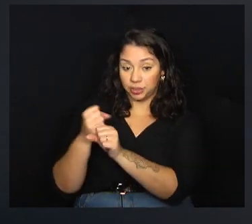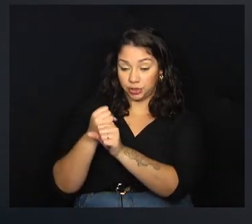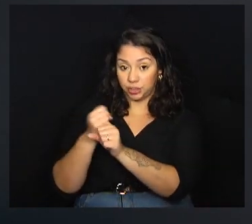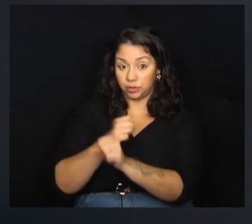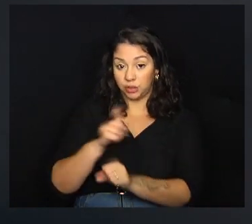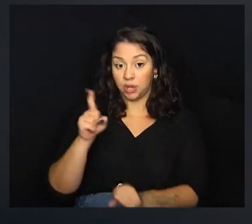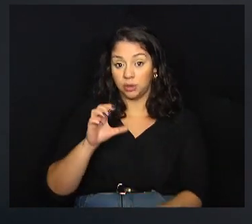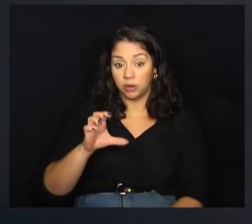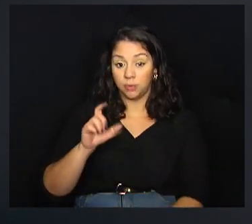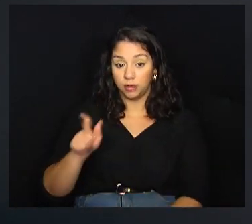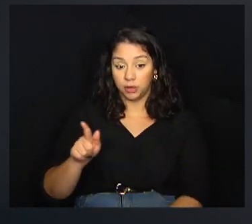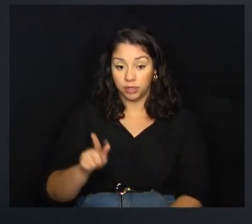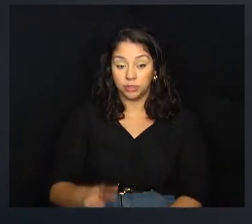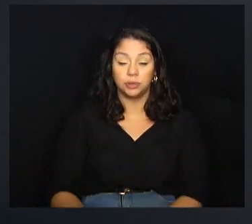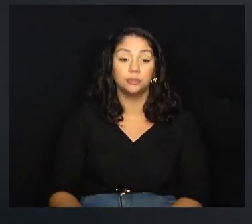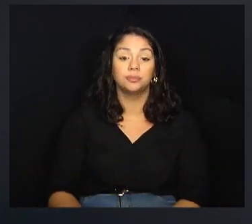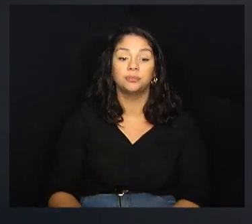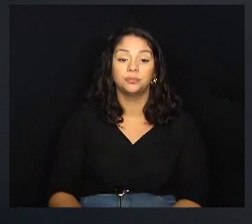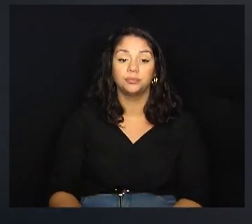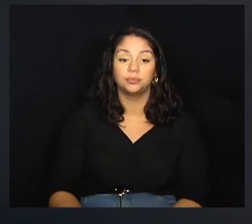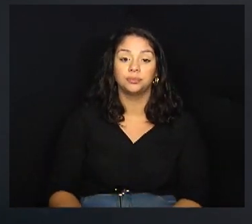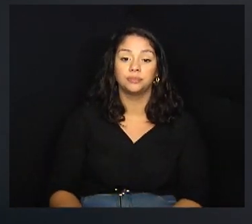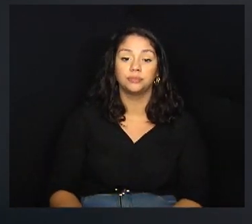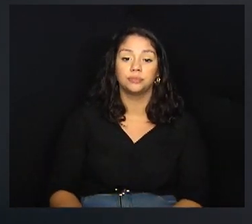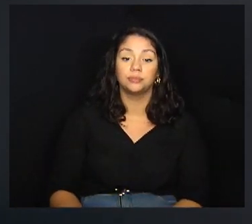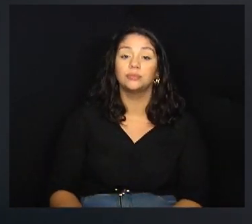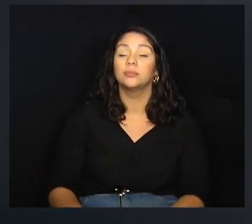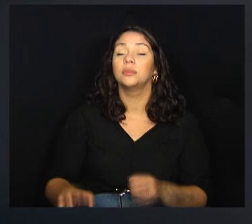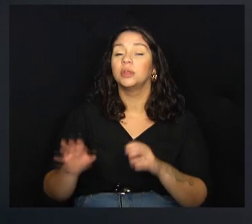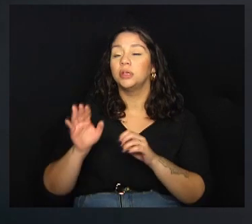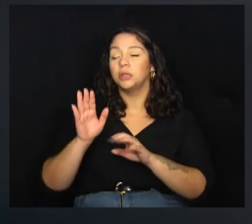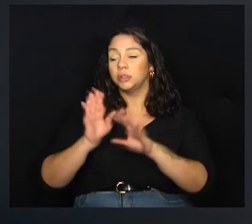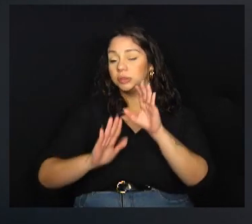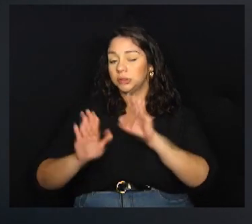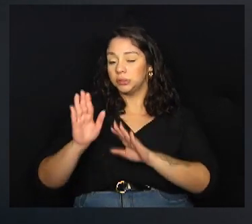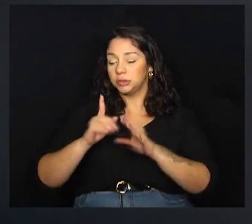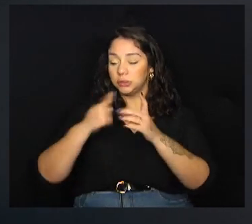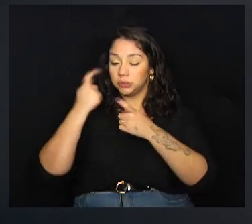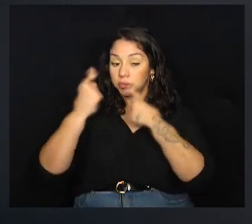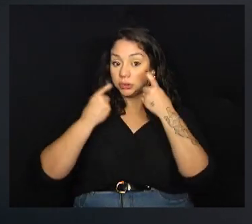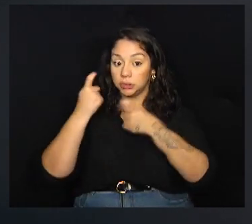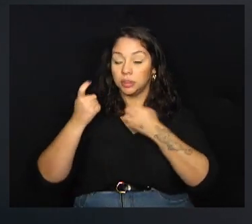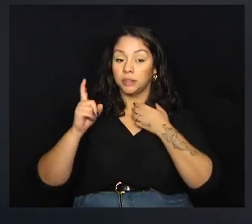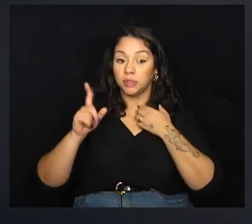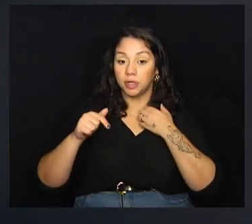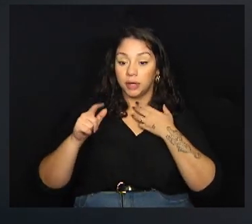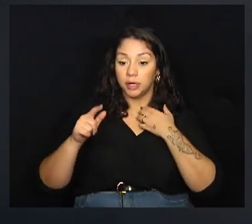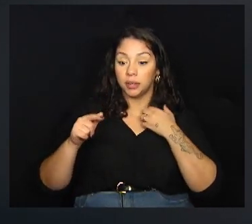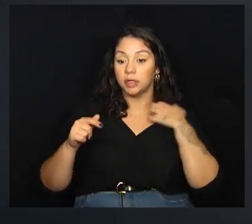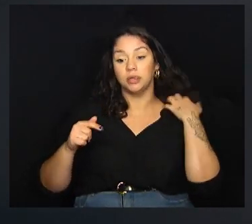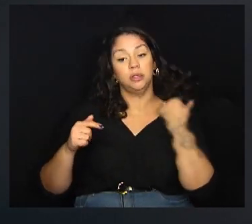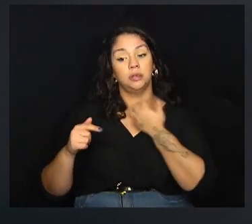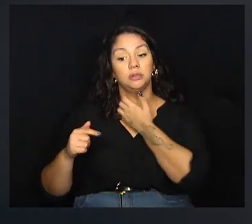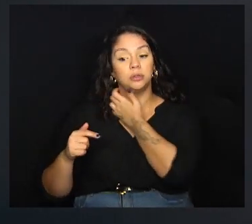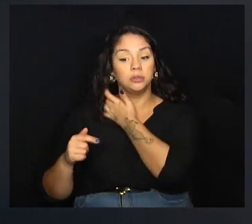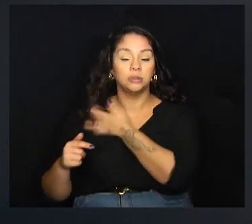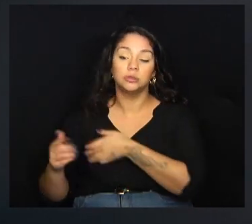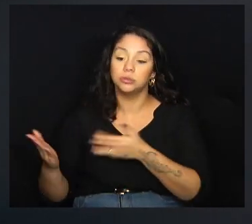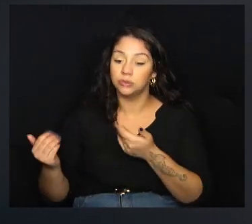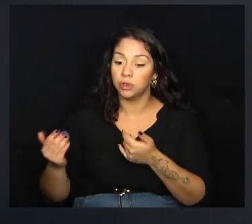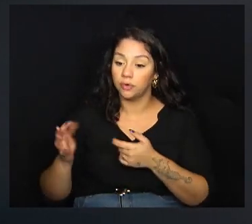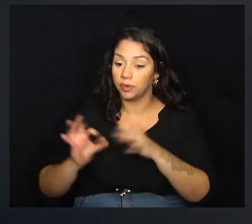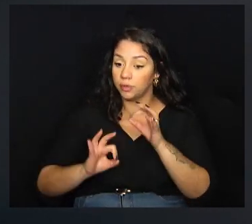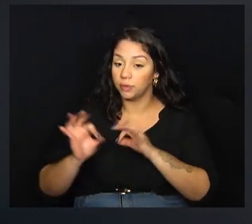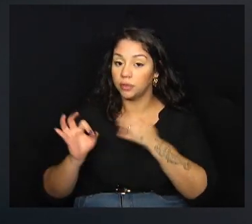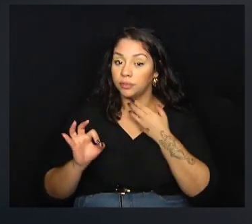Grande e cuida, né, se preocupa especialmente com a formação, né, preparação dos nossos jovens lá para disputar uma vaga